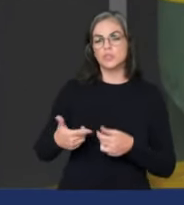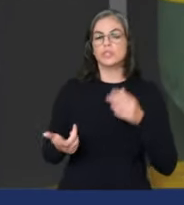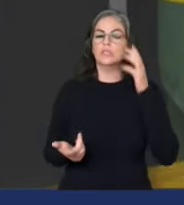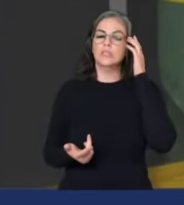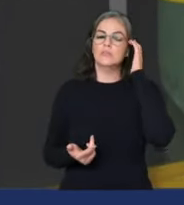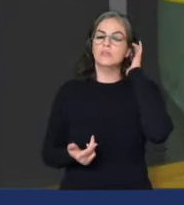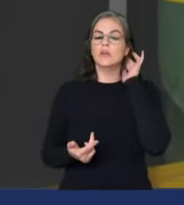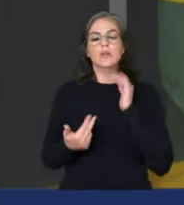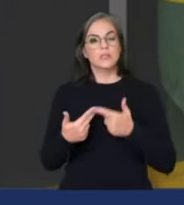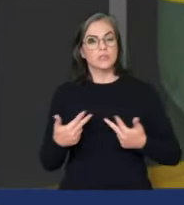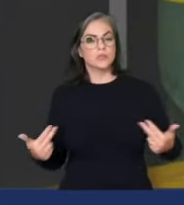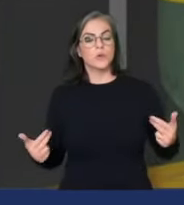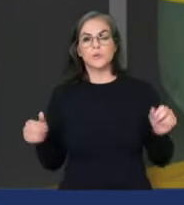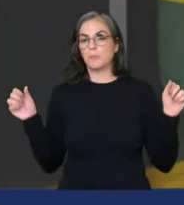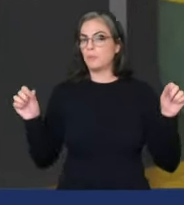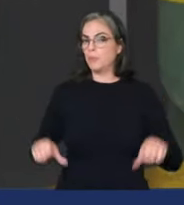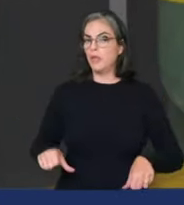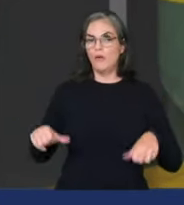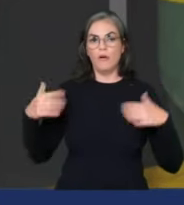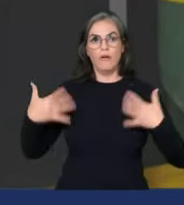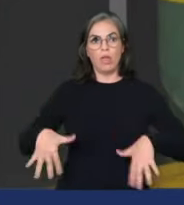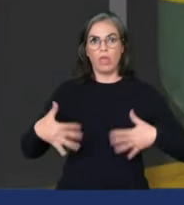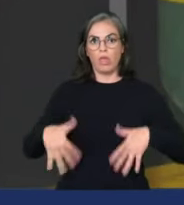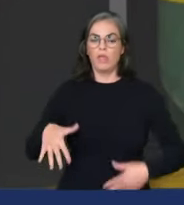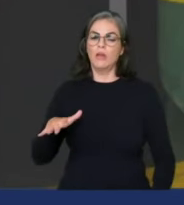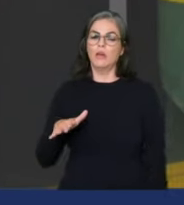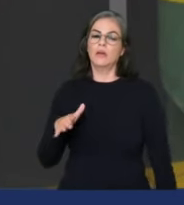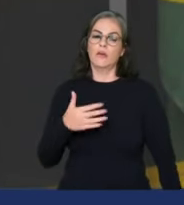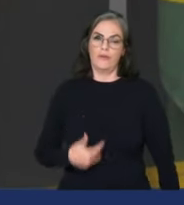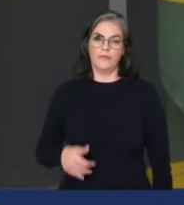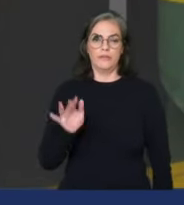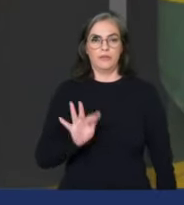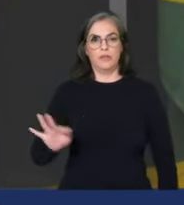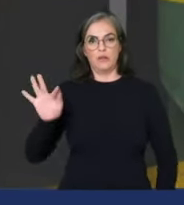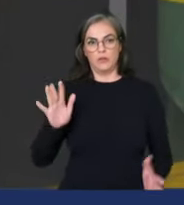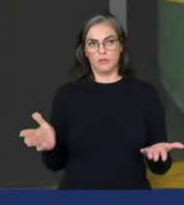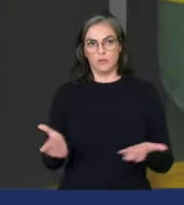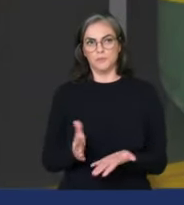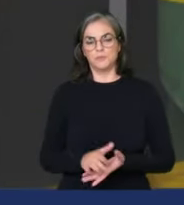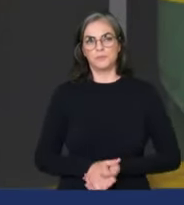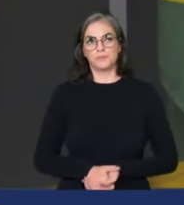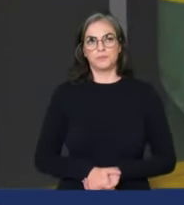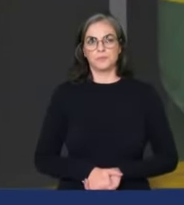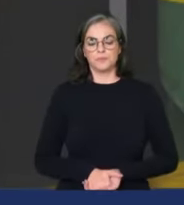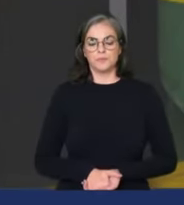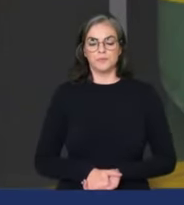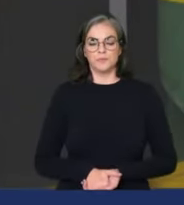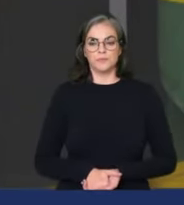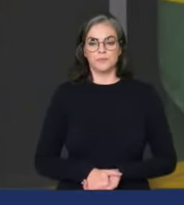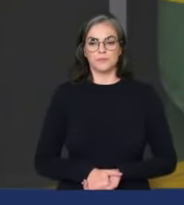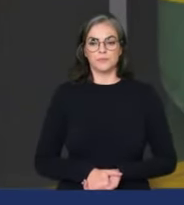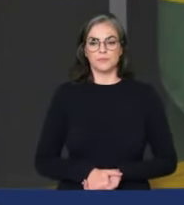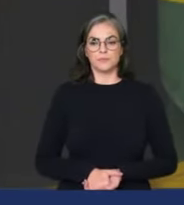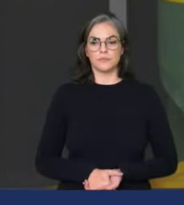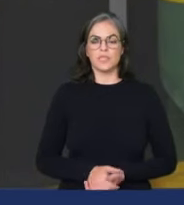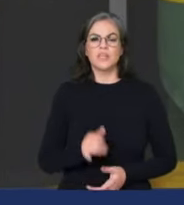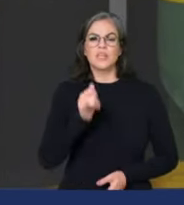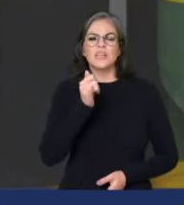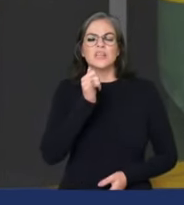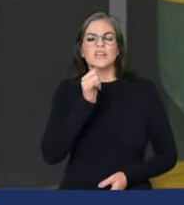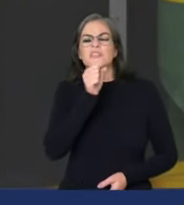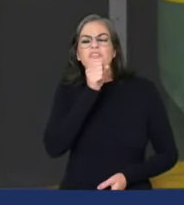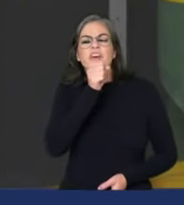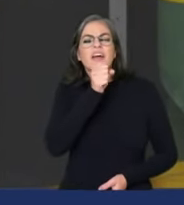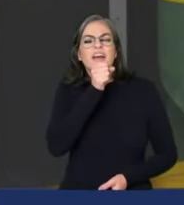um desespero maior para o governo federal. Além de usarem fake news antigas, deputado